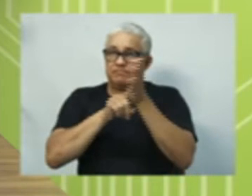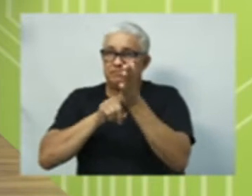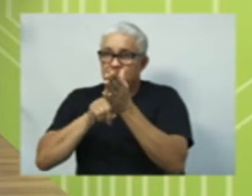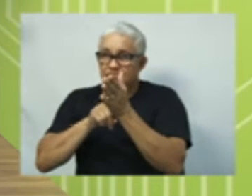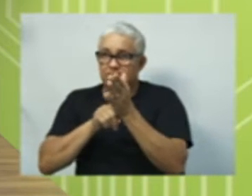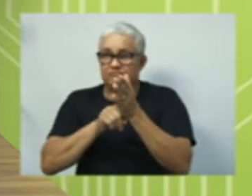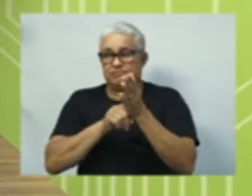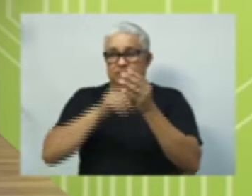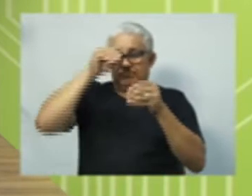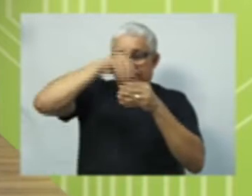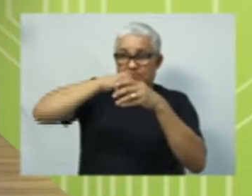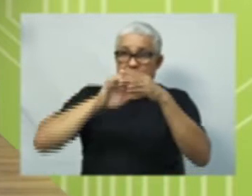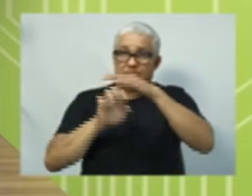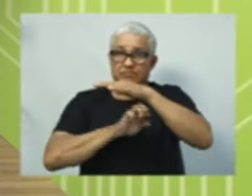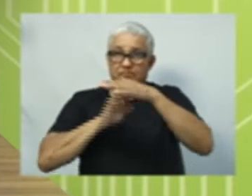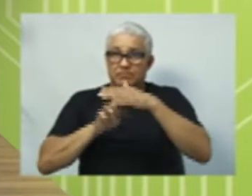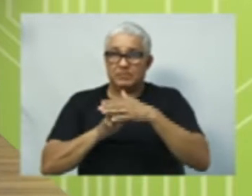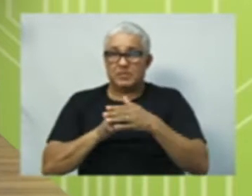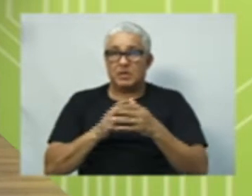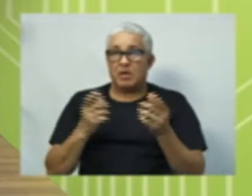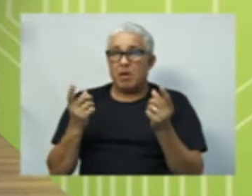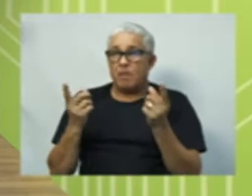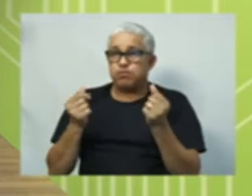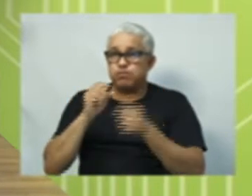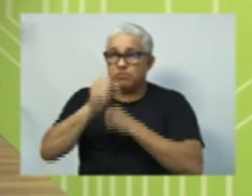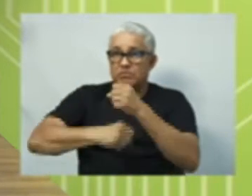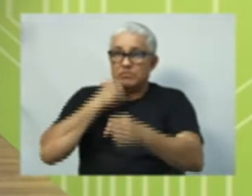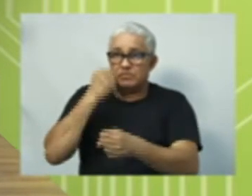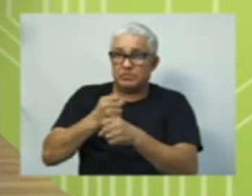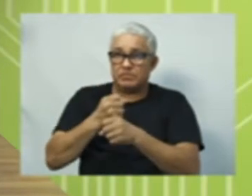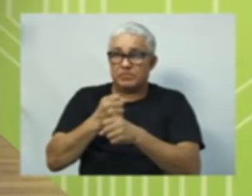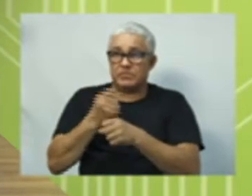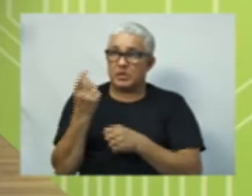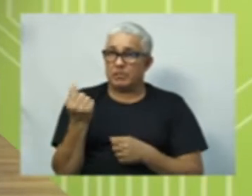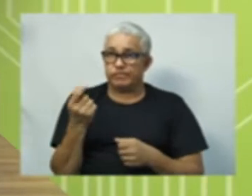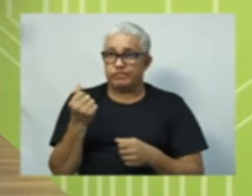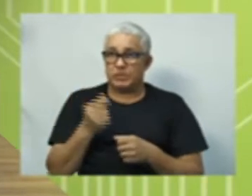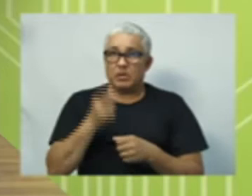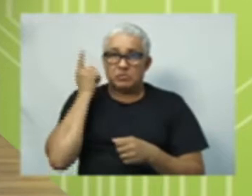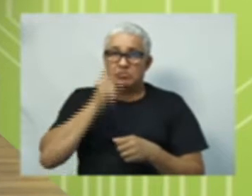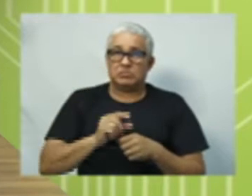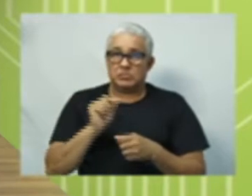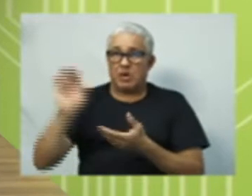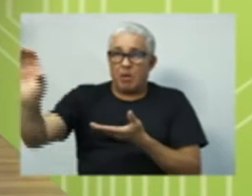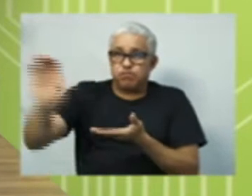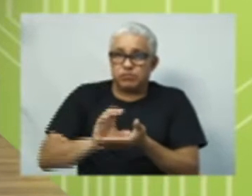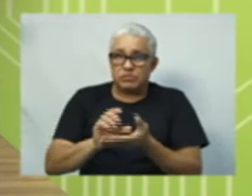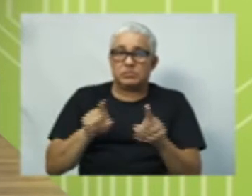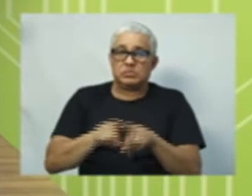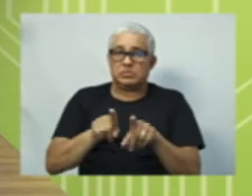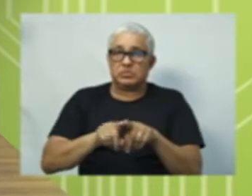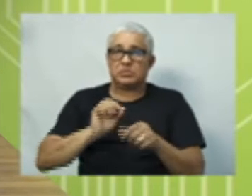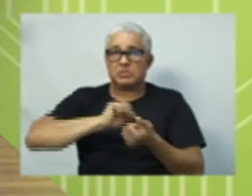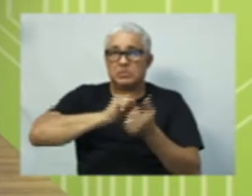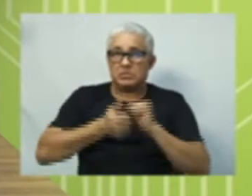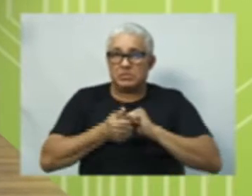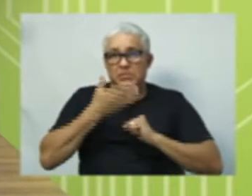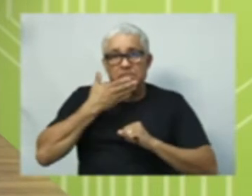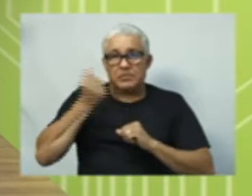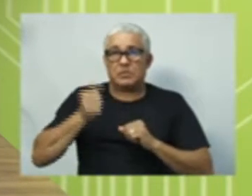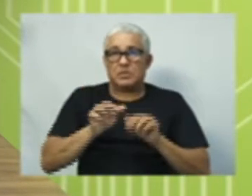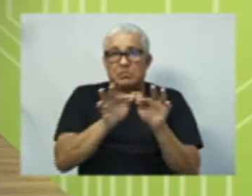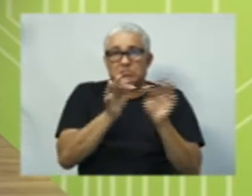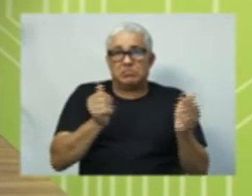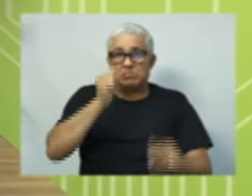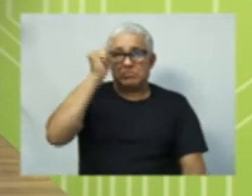da empresa, qual é a receita bruta anual daquela empresa, se é o quê? Mais adequado ela aderir a um simples nacional, a